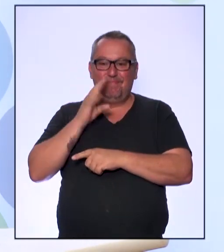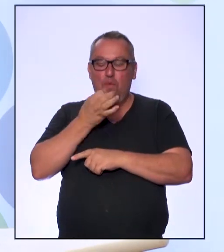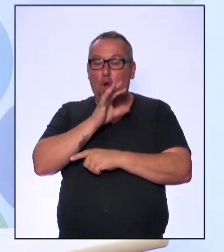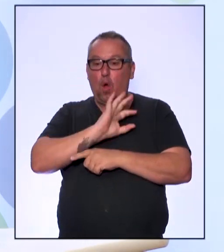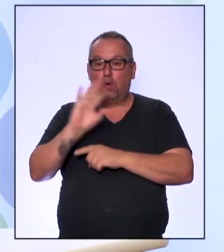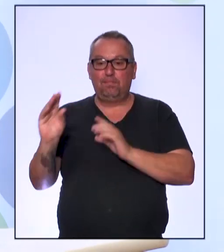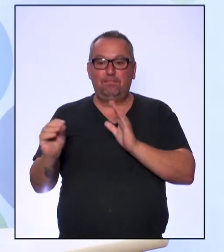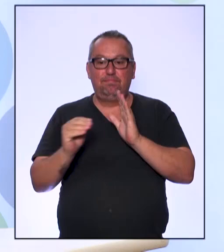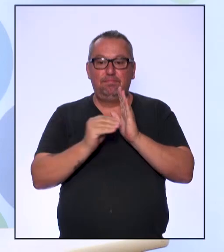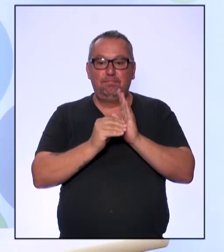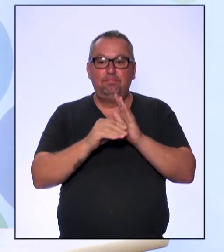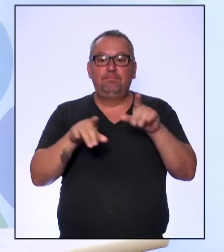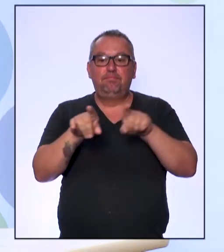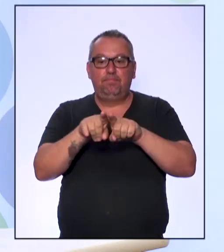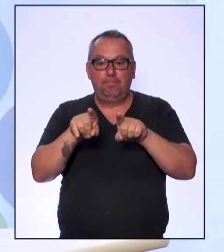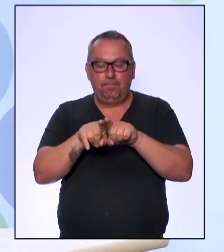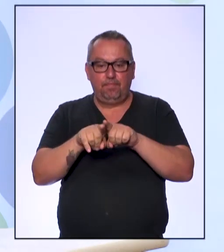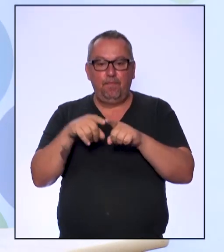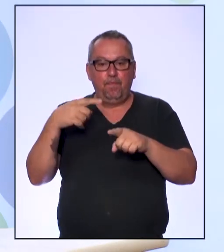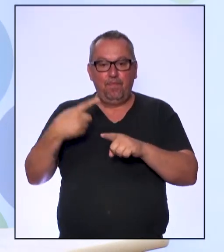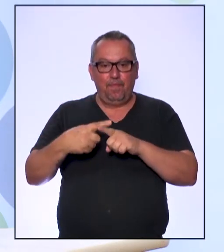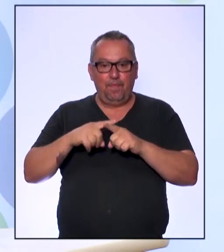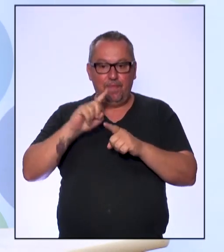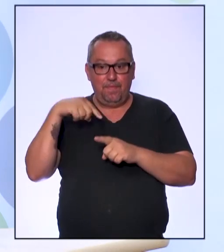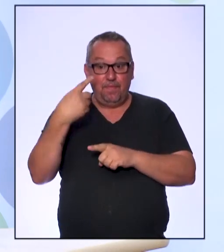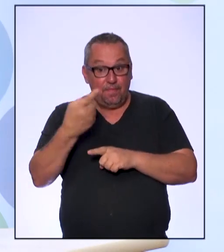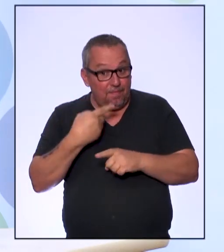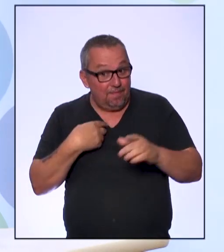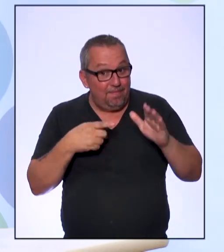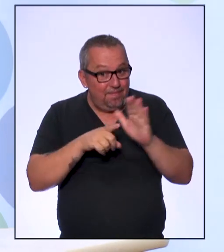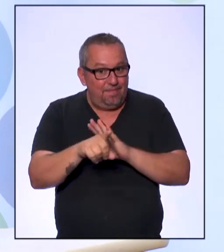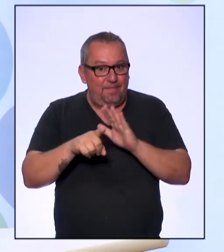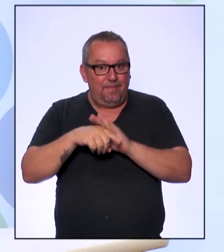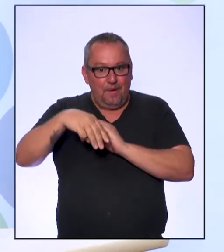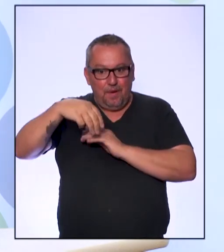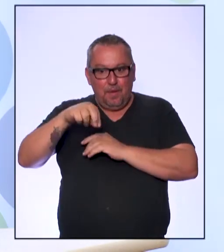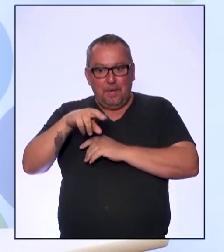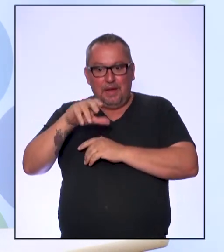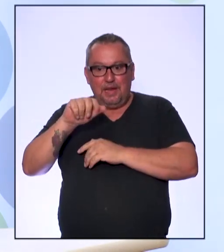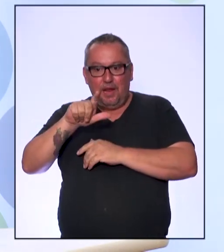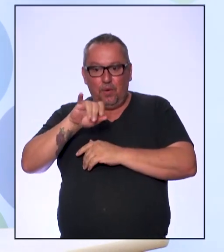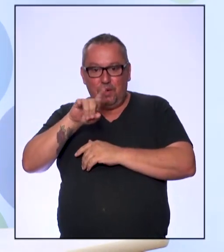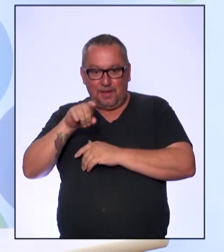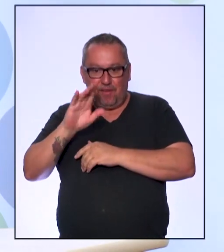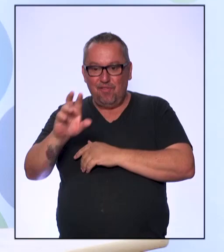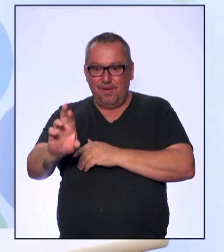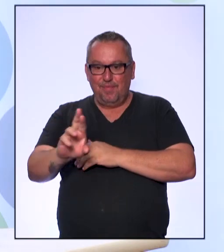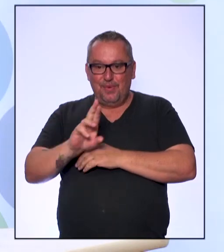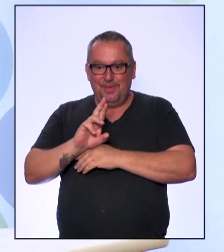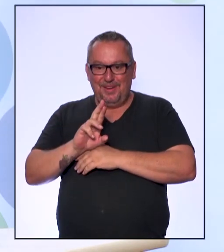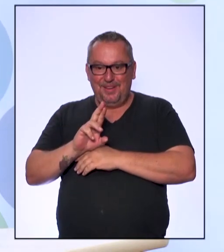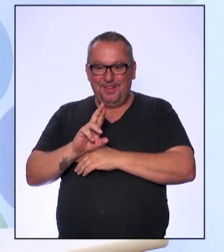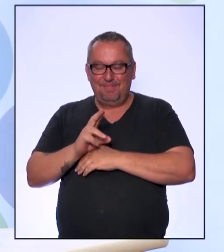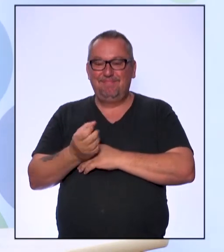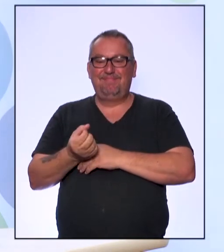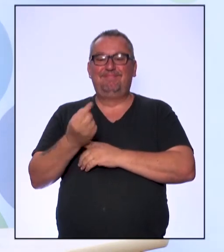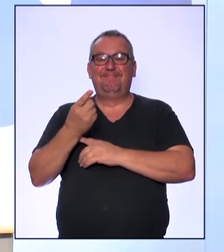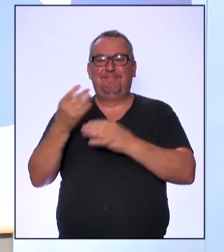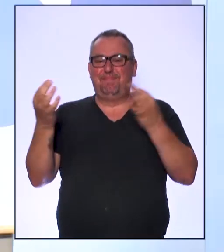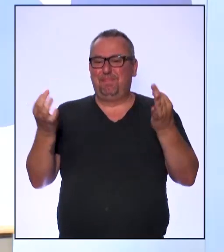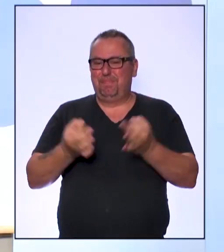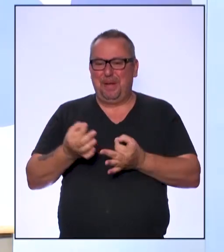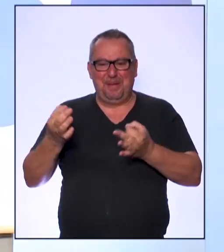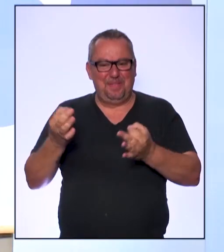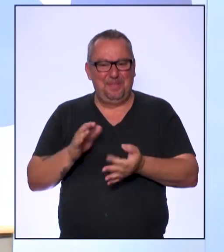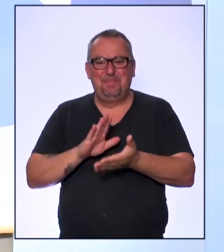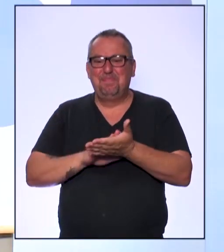colocado. Até porque é a nossa próxima questão e a Maria Luísa já respondeu. Nossa, ela Vamos foi lá. direitinho na Foi resposta,